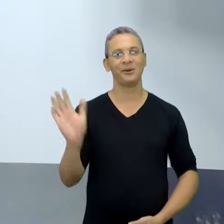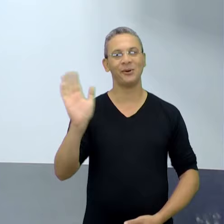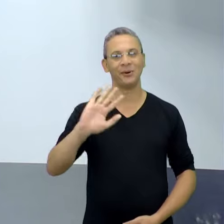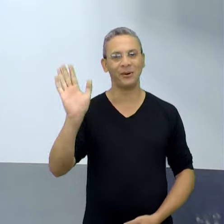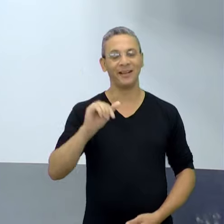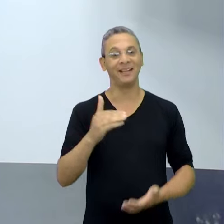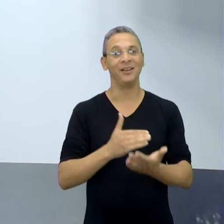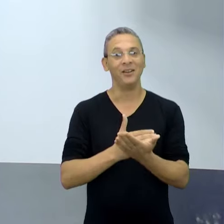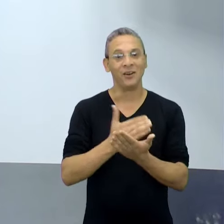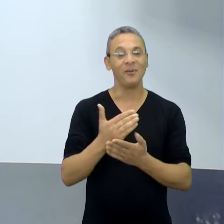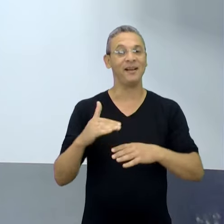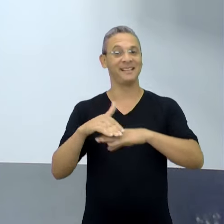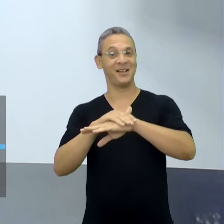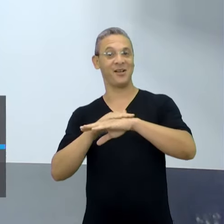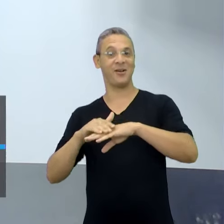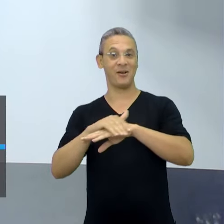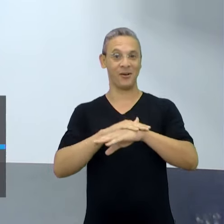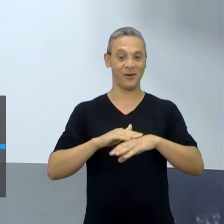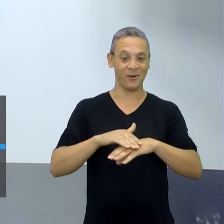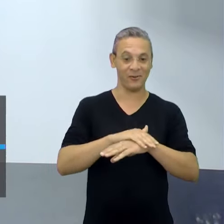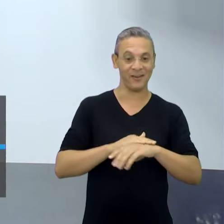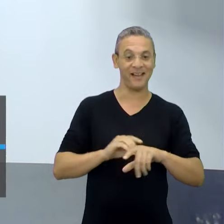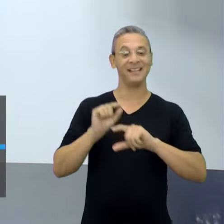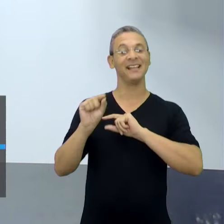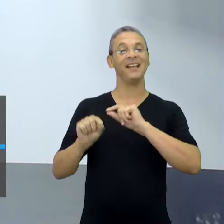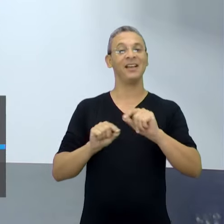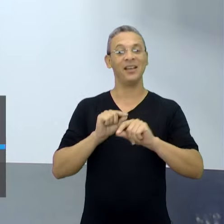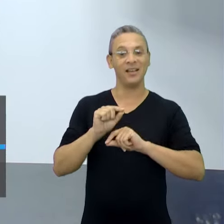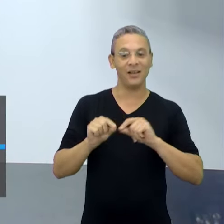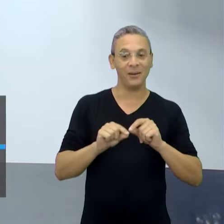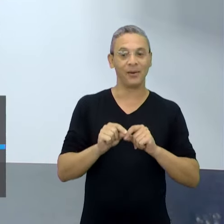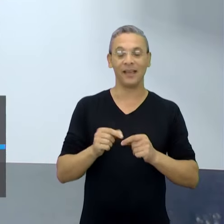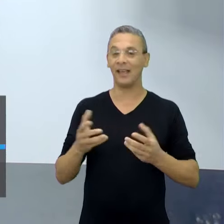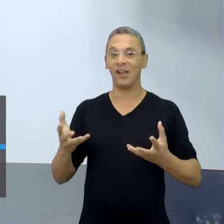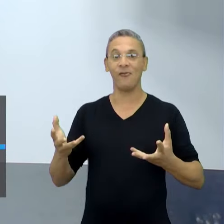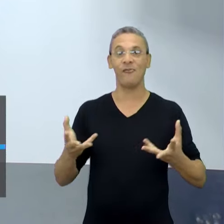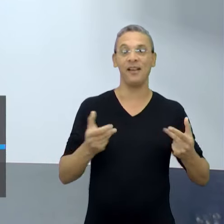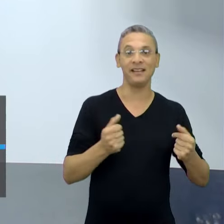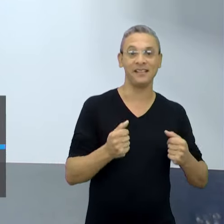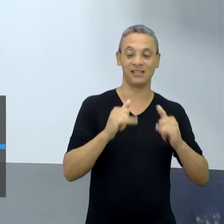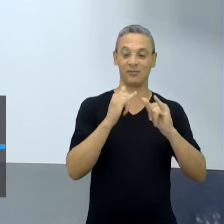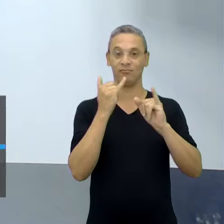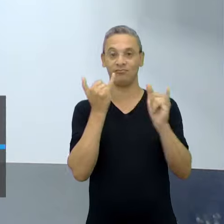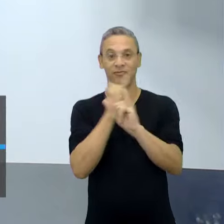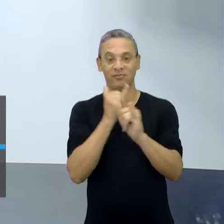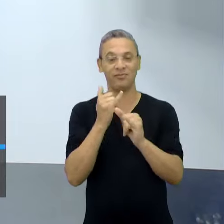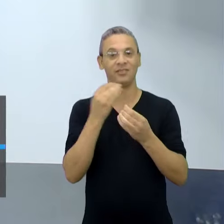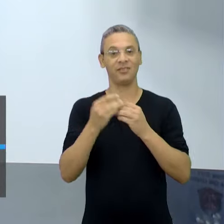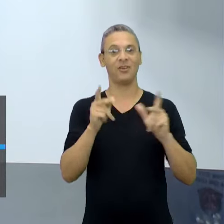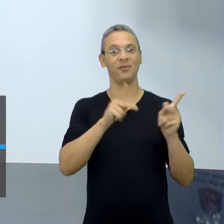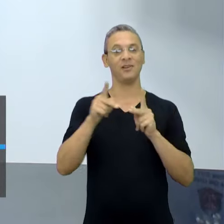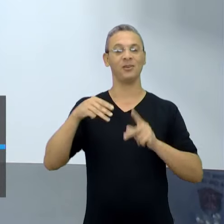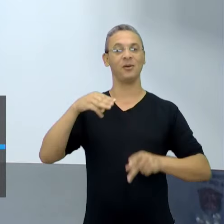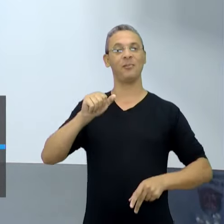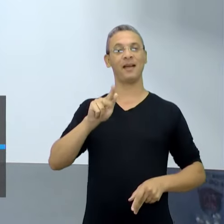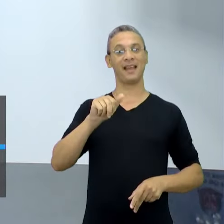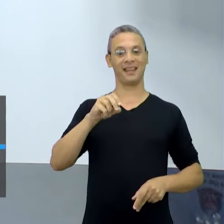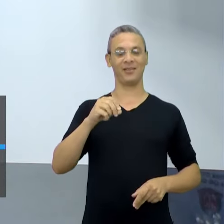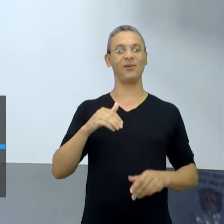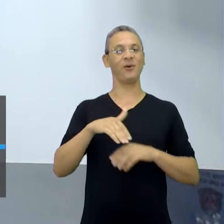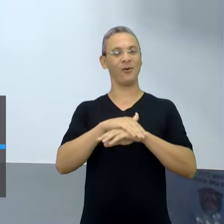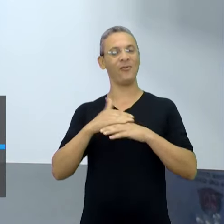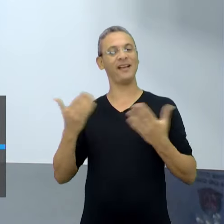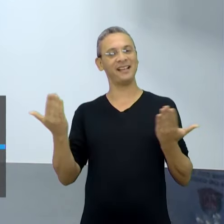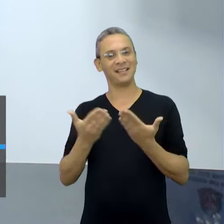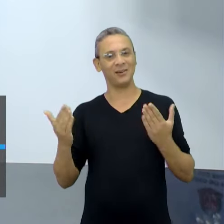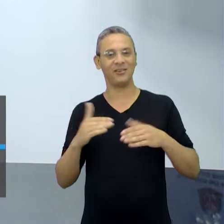Olá a todos, está começando mais uma conversa aí, componente eficiência energética e professor Magno. Vamos ter mais uma conversa, hoje a